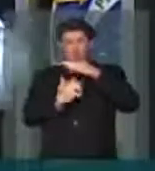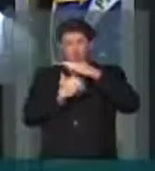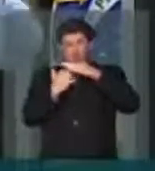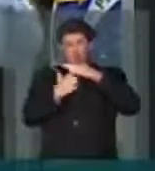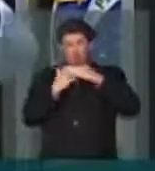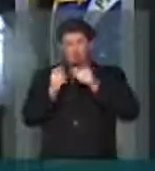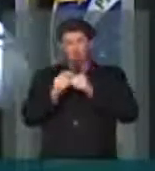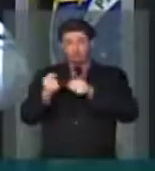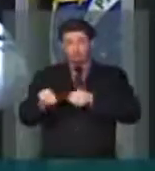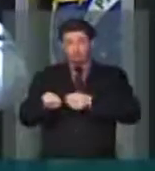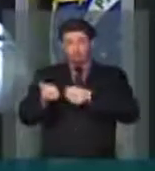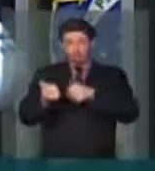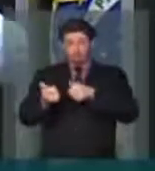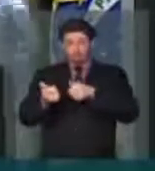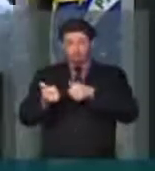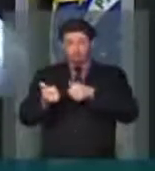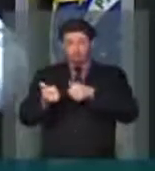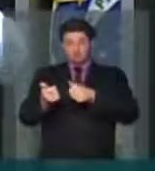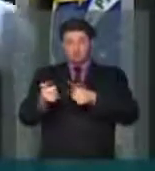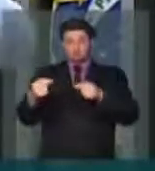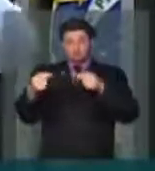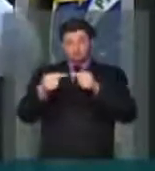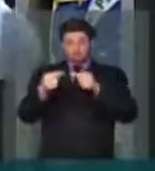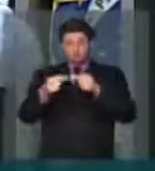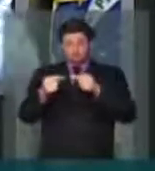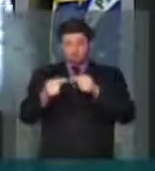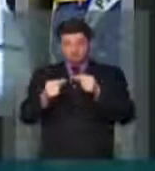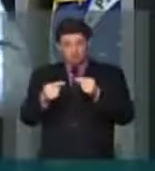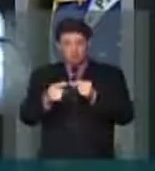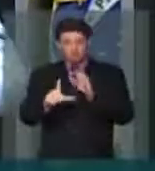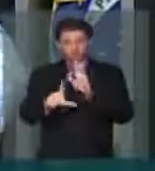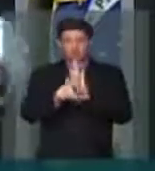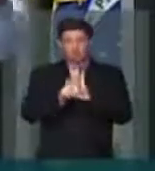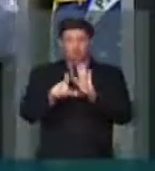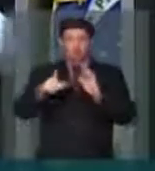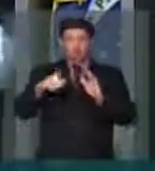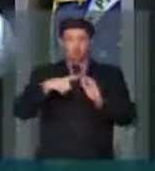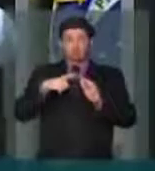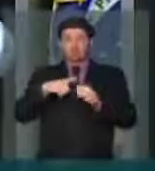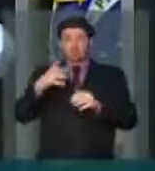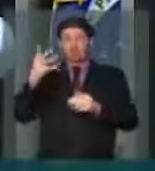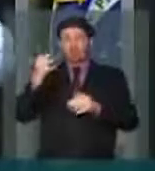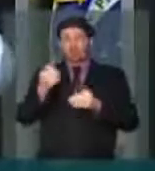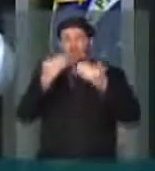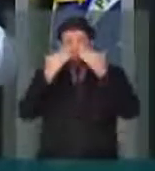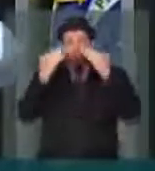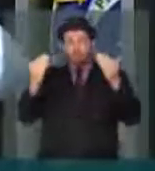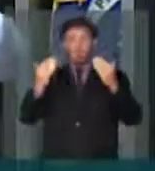que fazem doação, de acordo com o estabelecido,